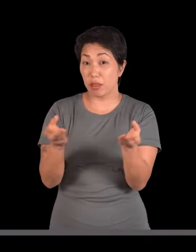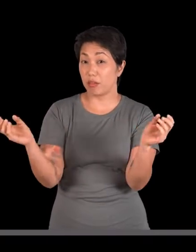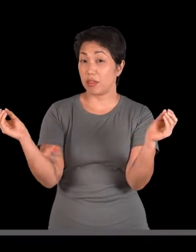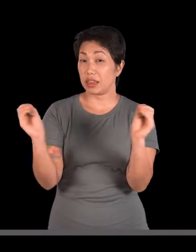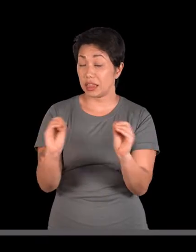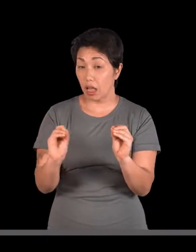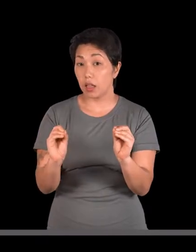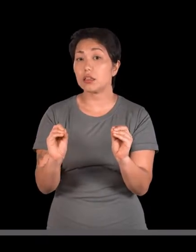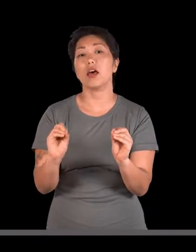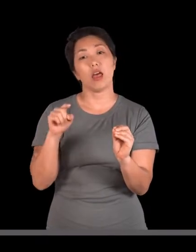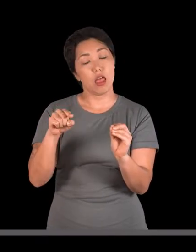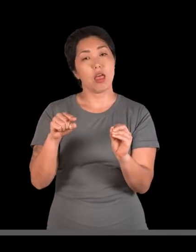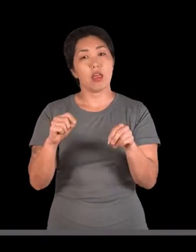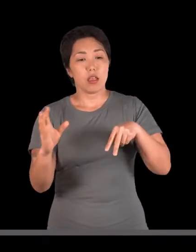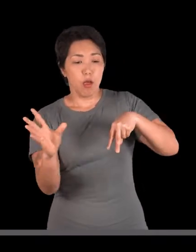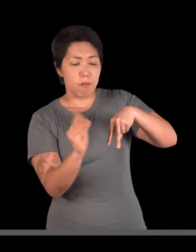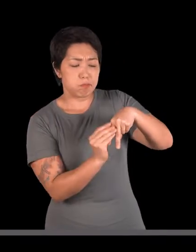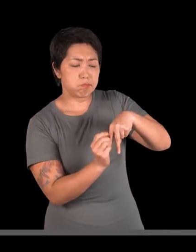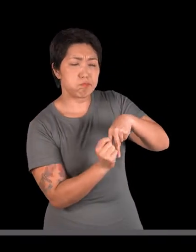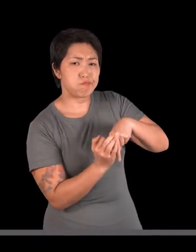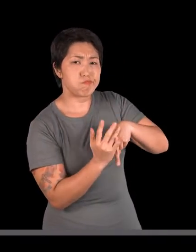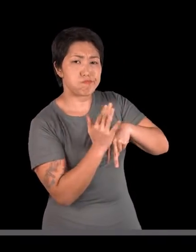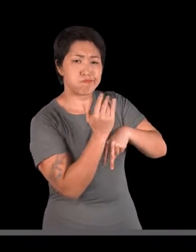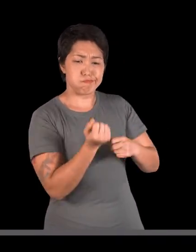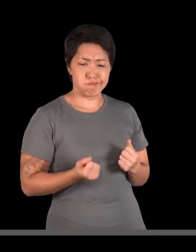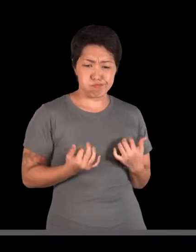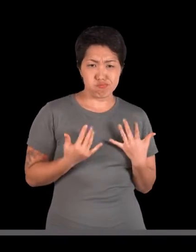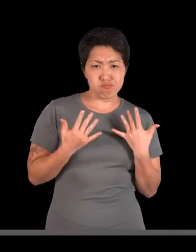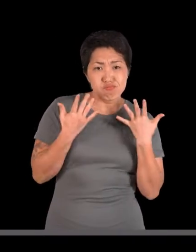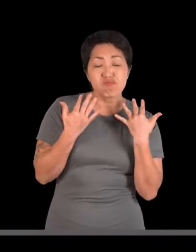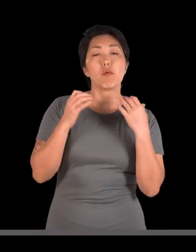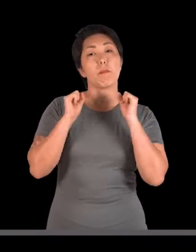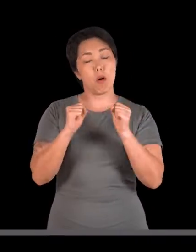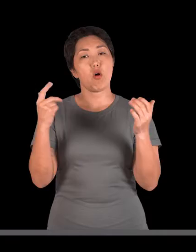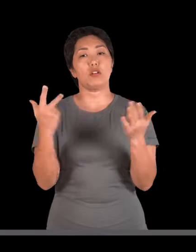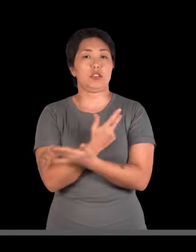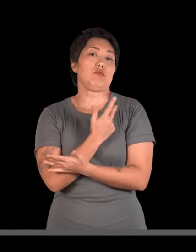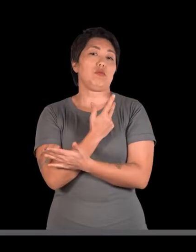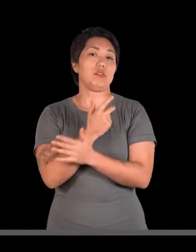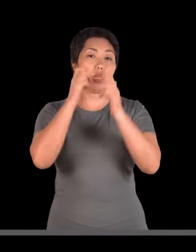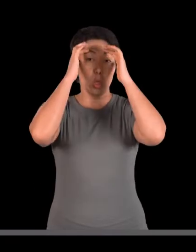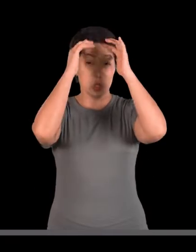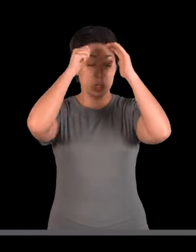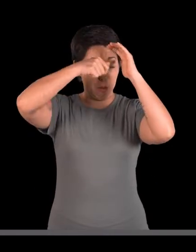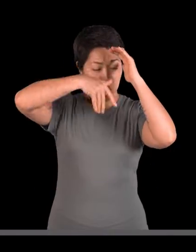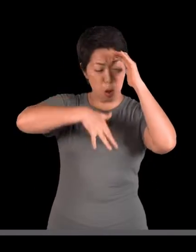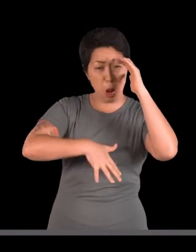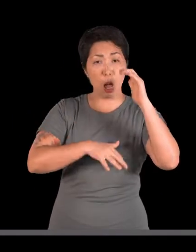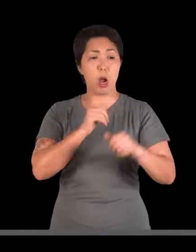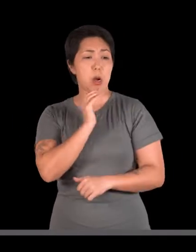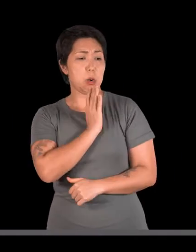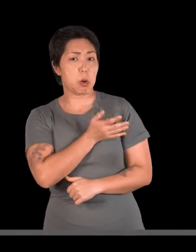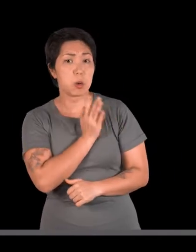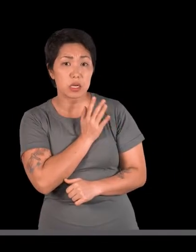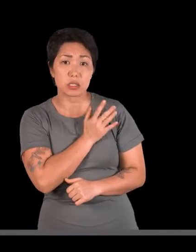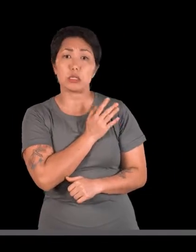vai avançando. Esse vírus ele vai se proliferando nesse corpo, afetando o sistema nervoso, o sistema vascular, o